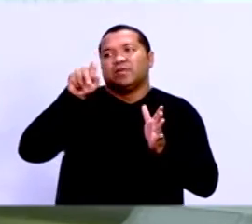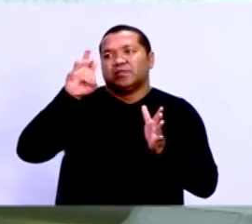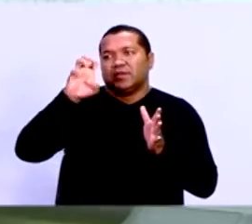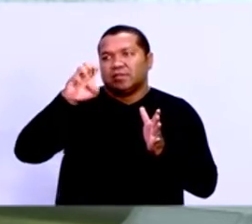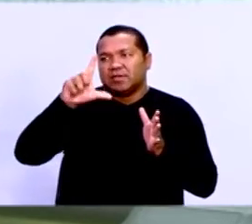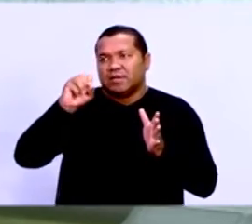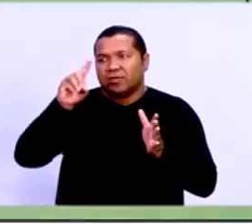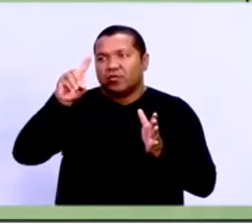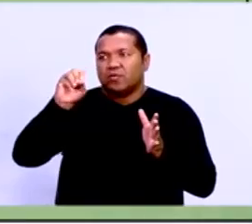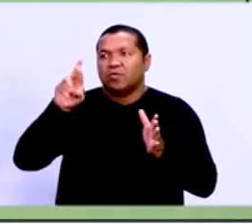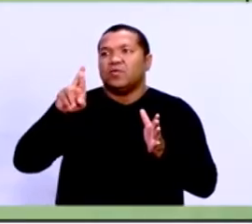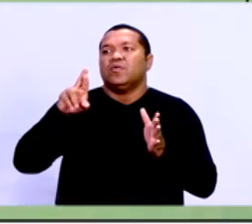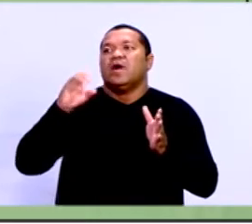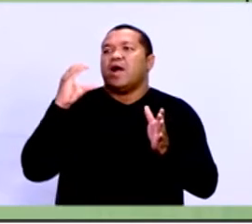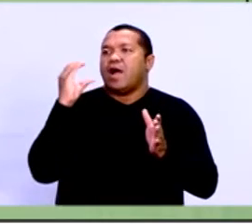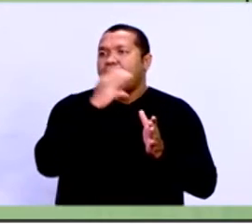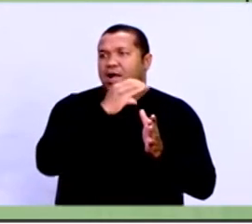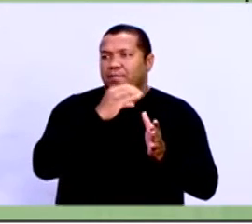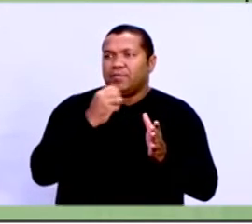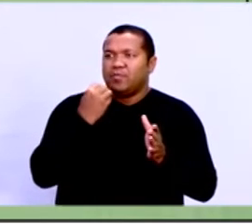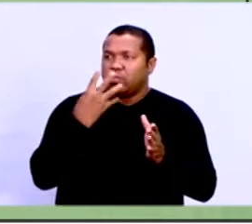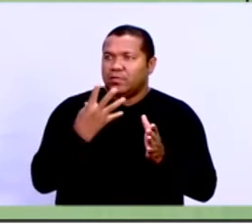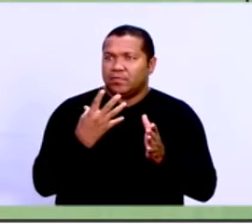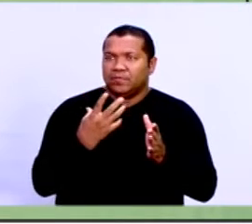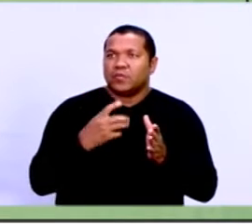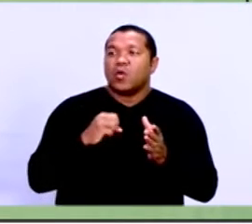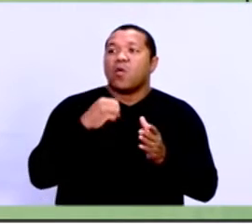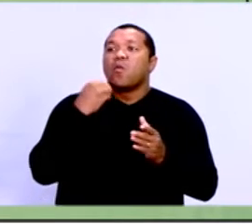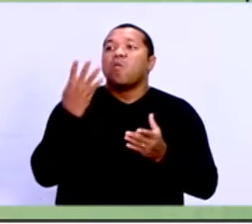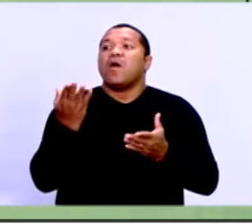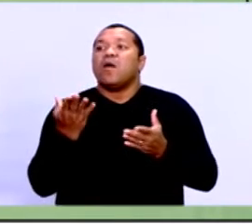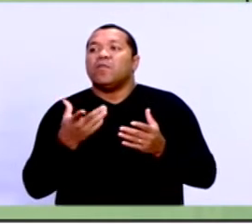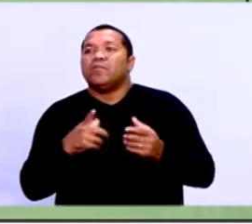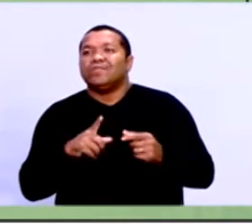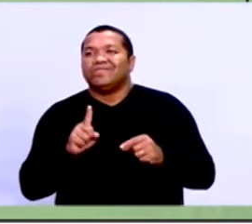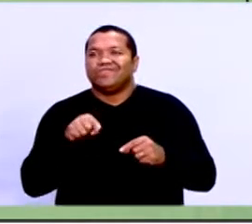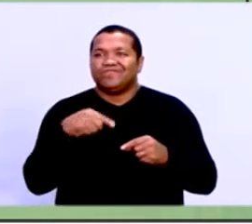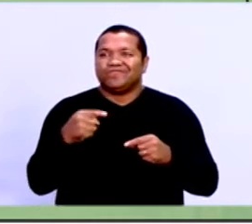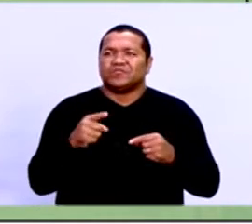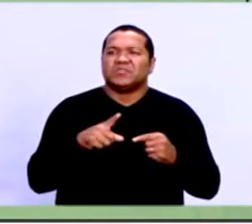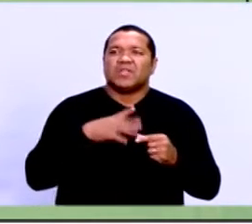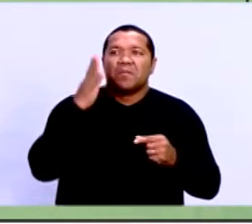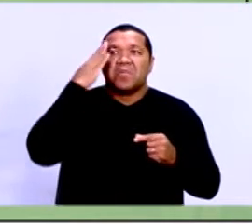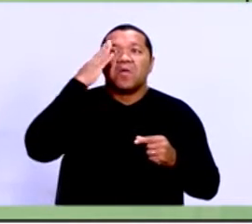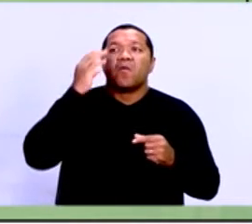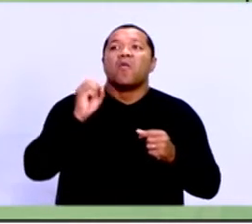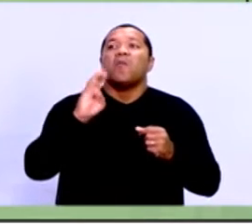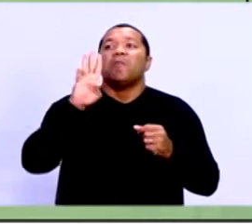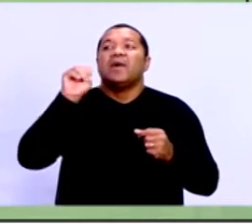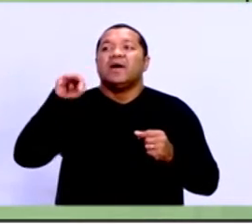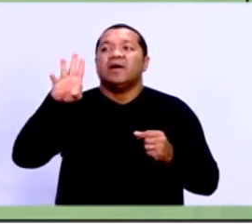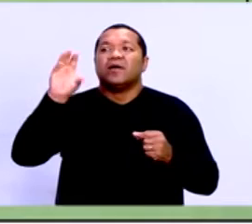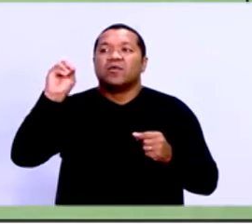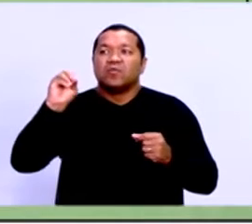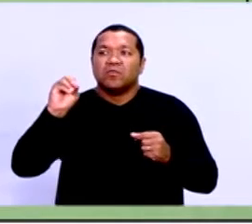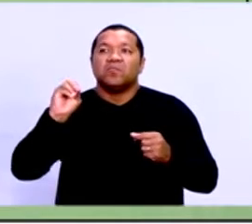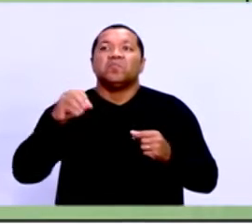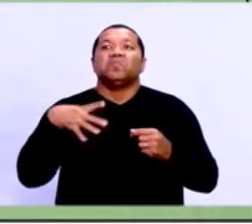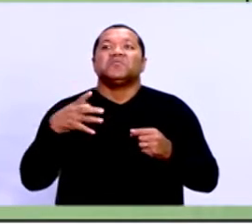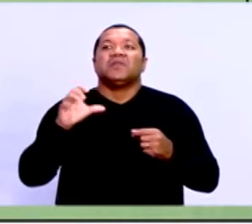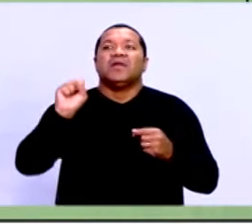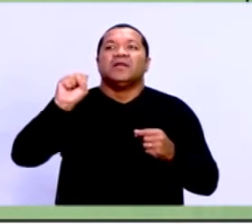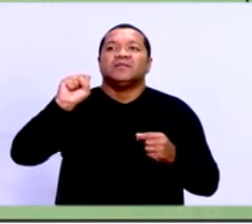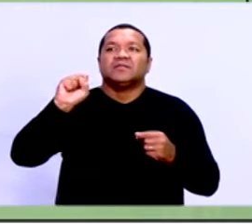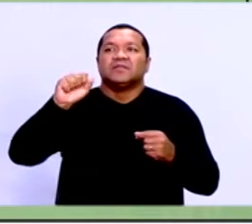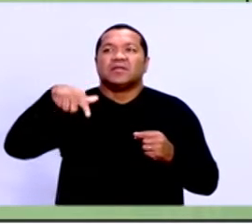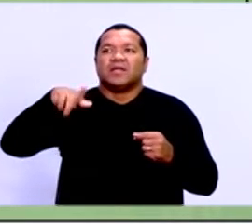gente próximo qual o banco de dados que eu vou utilizar se é o mais kelly seu órgão então tudo isso